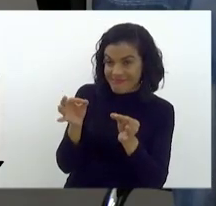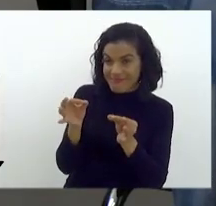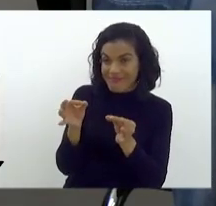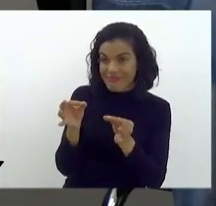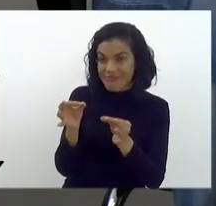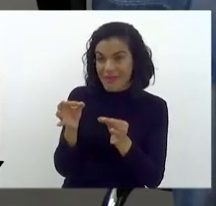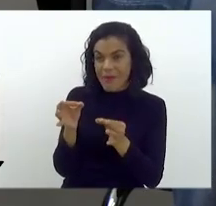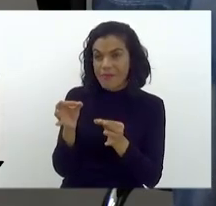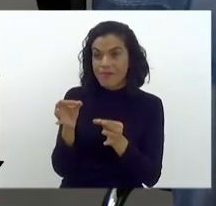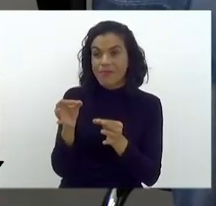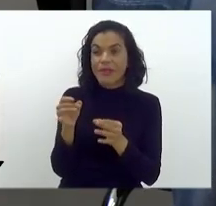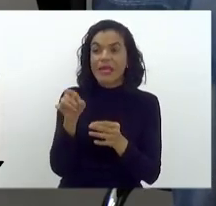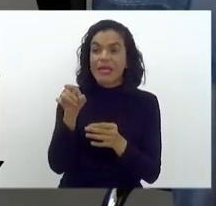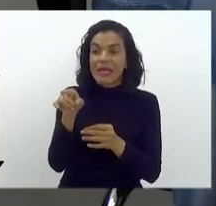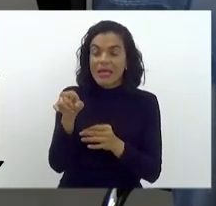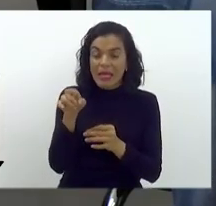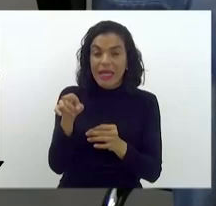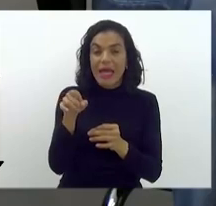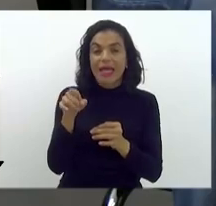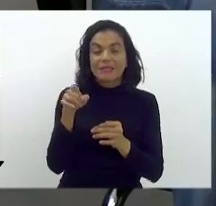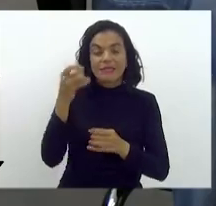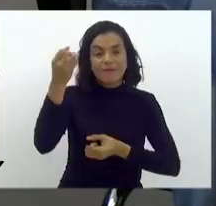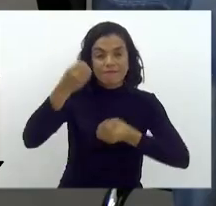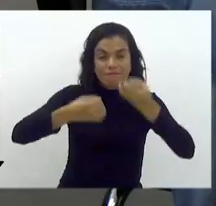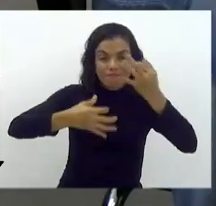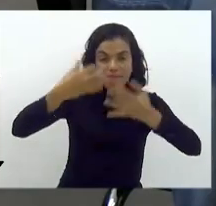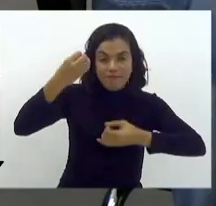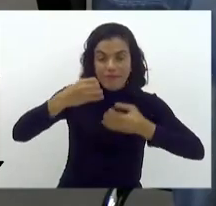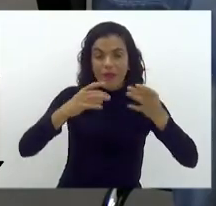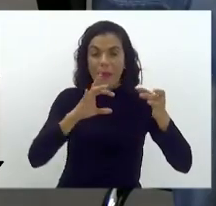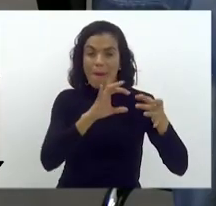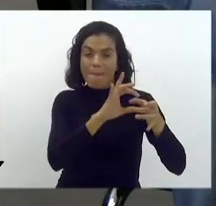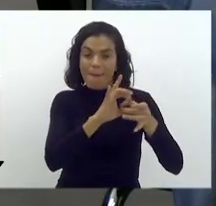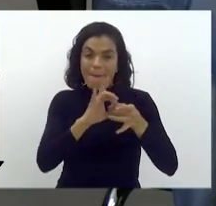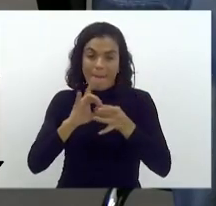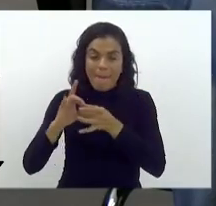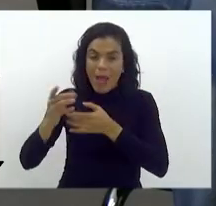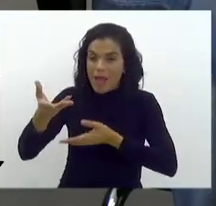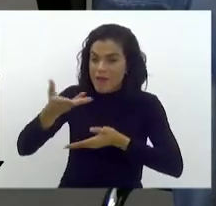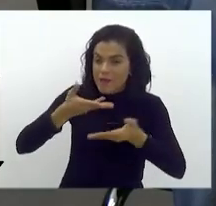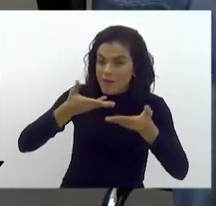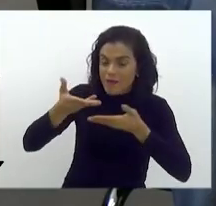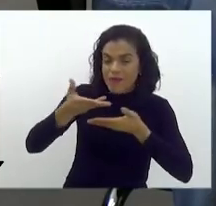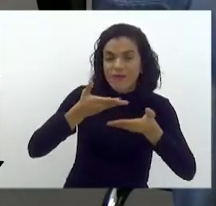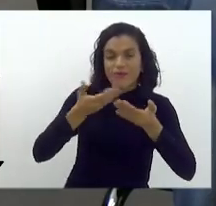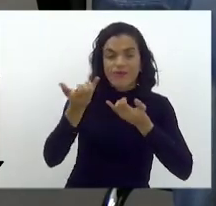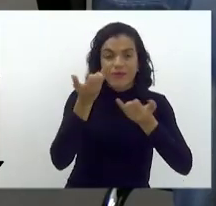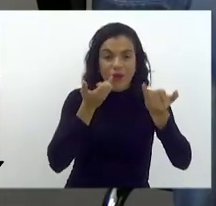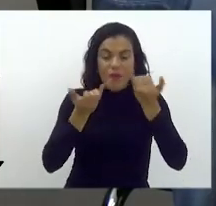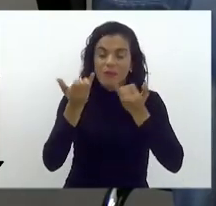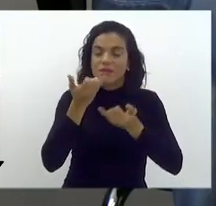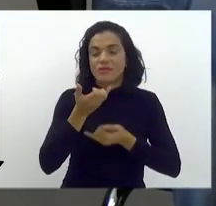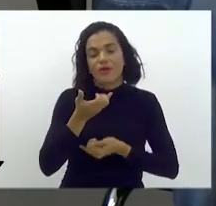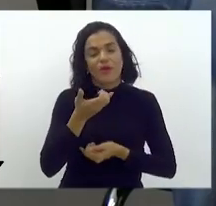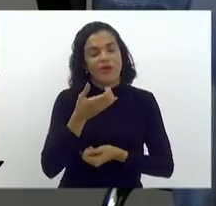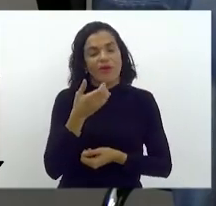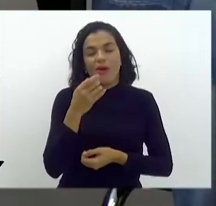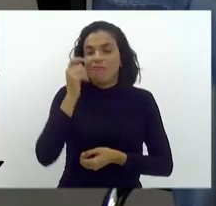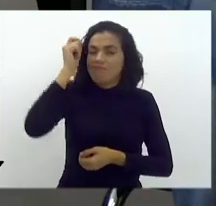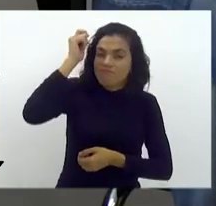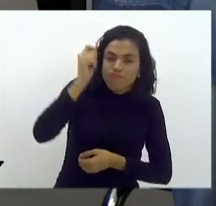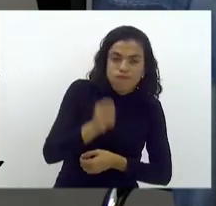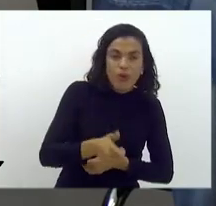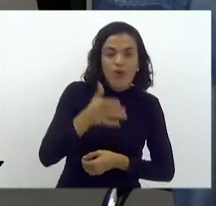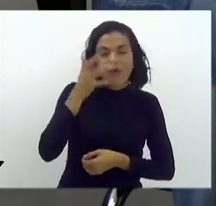esse alinhamento na quesitação quando a gente troca essa informação facilita o trabalho de busca